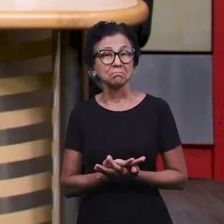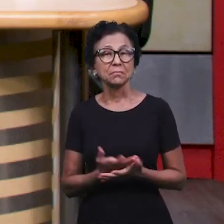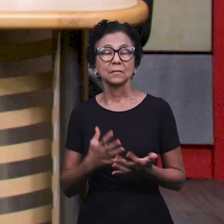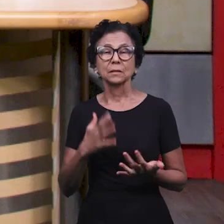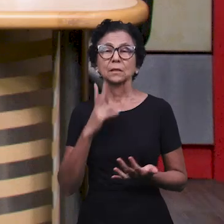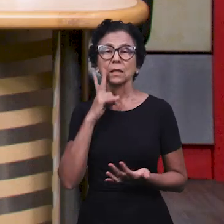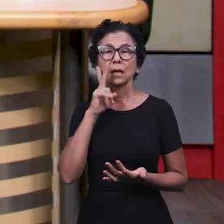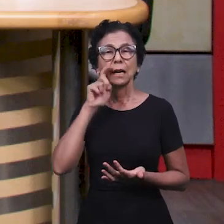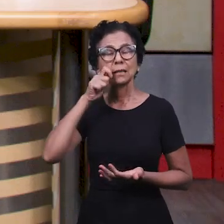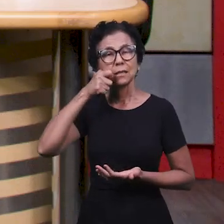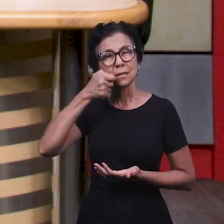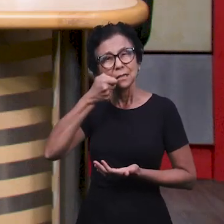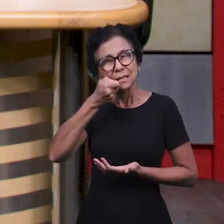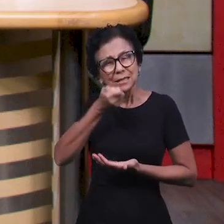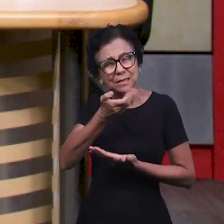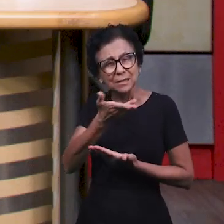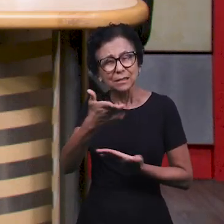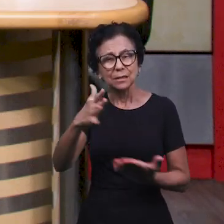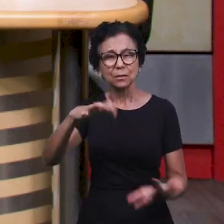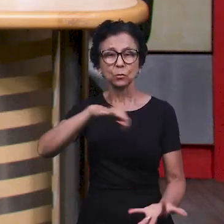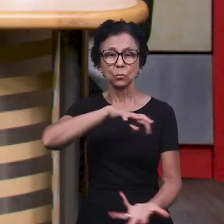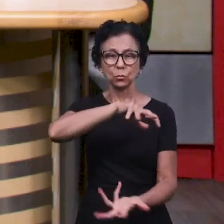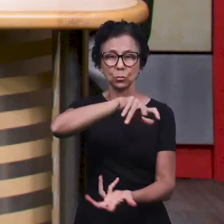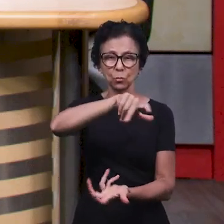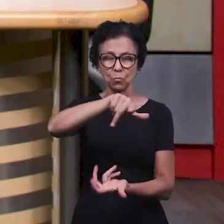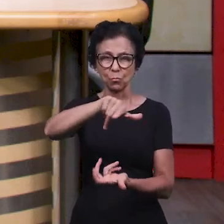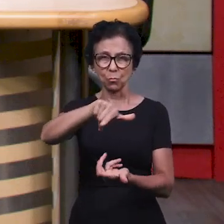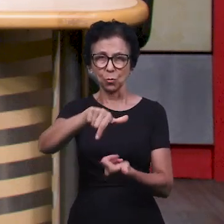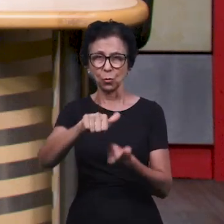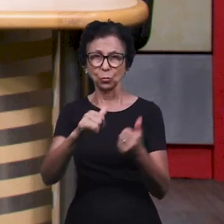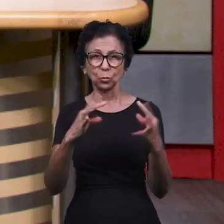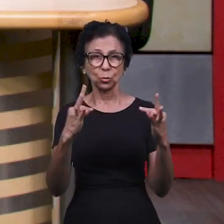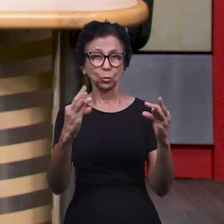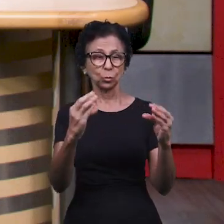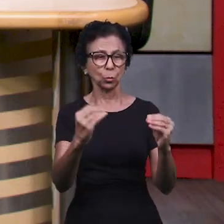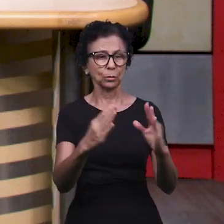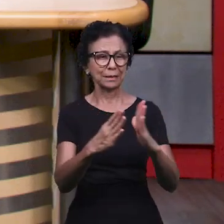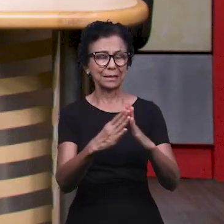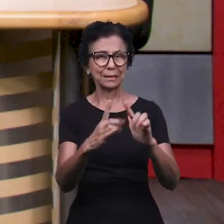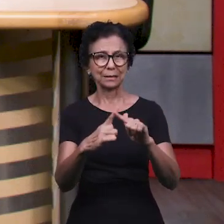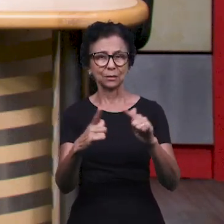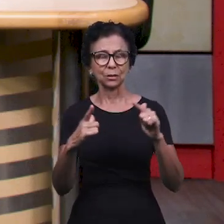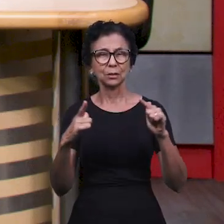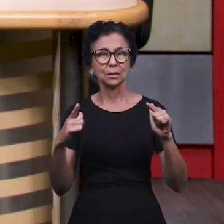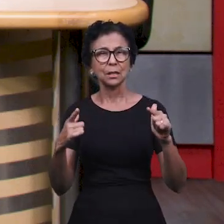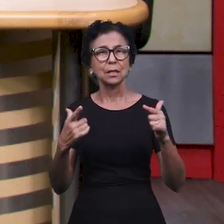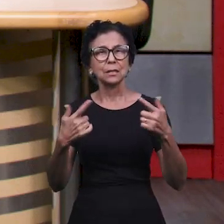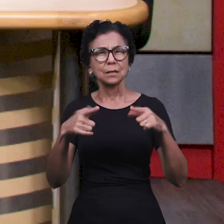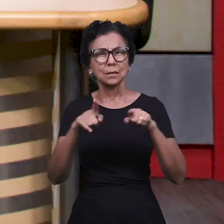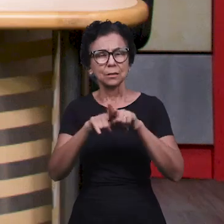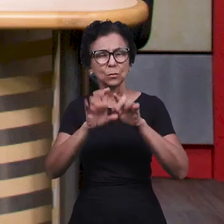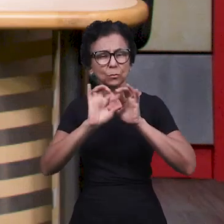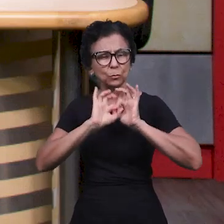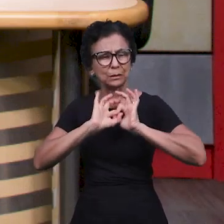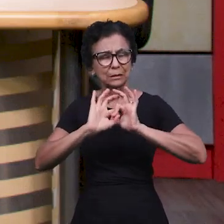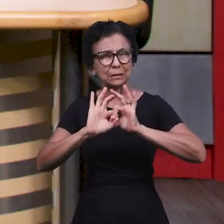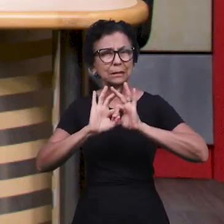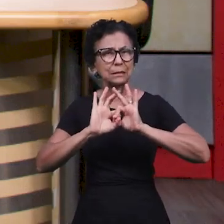uma prova da unidade desta obra. A obra está unida através da doutrina, além de ser